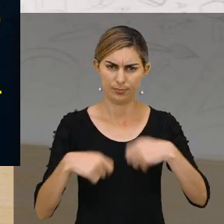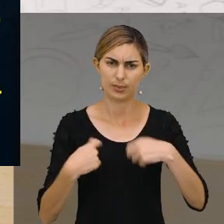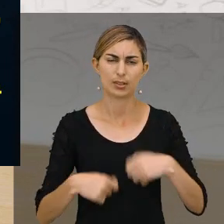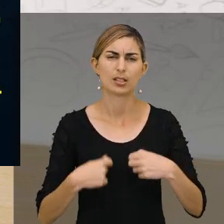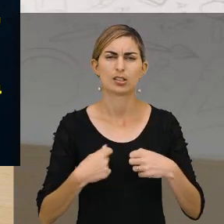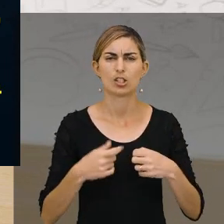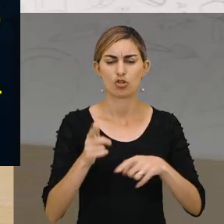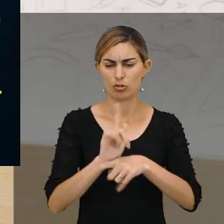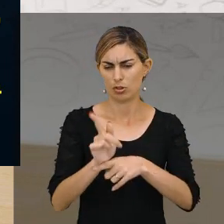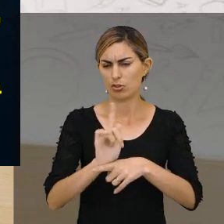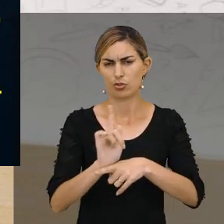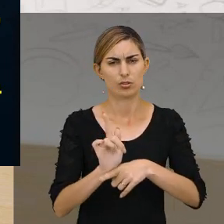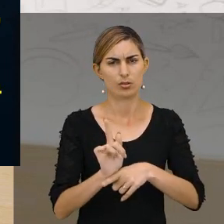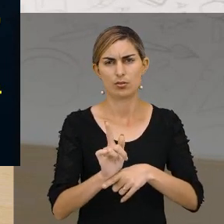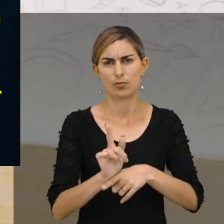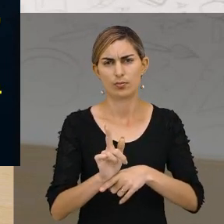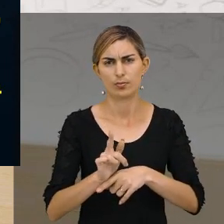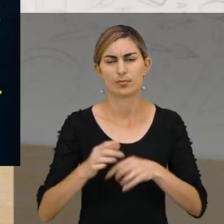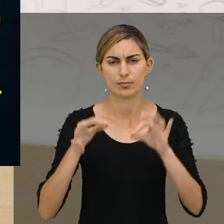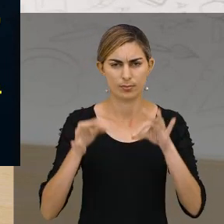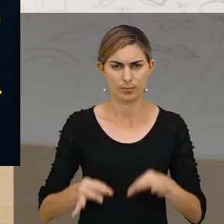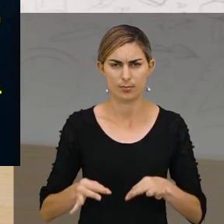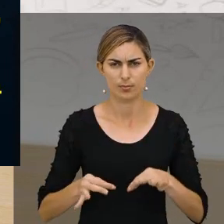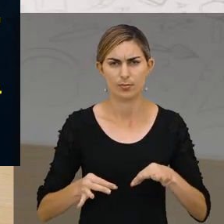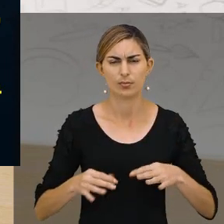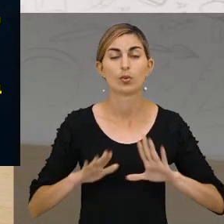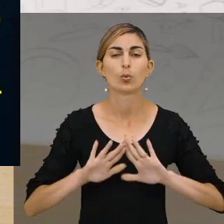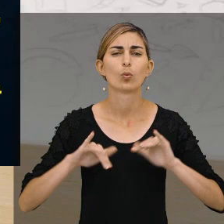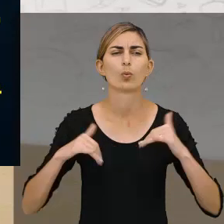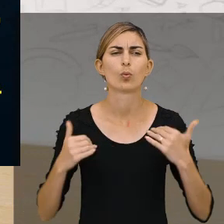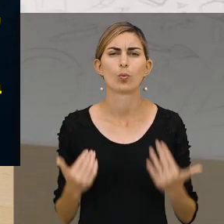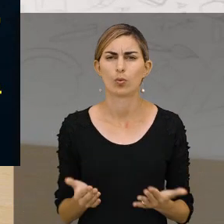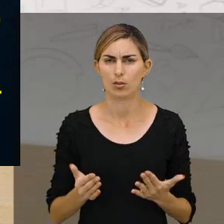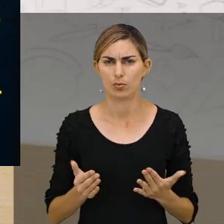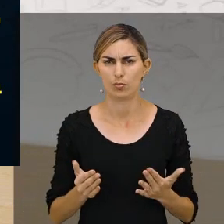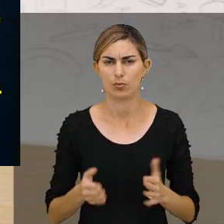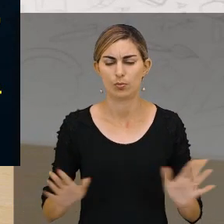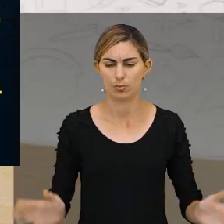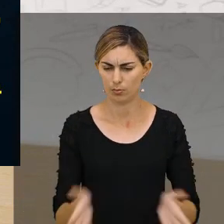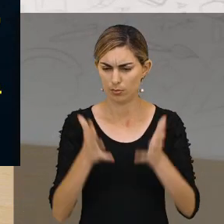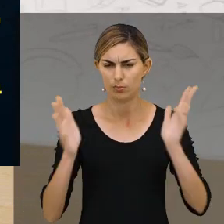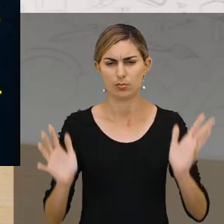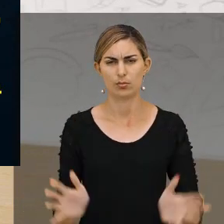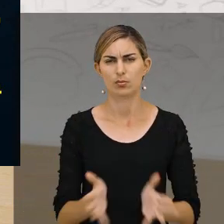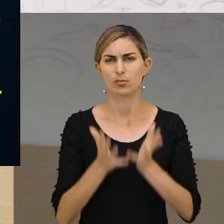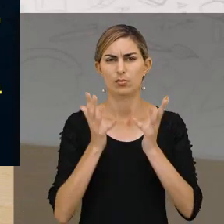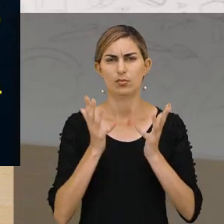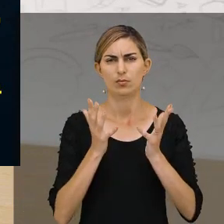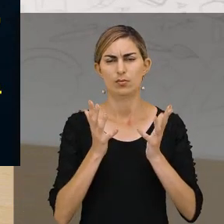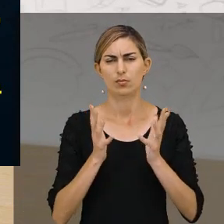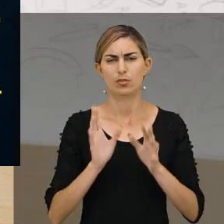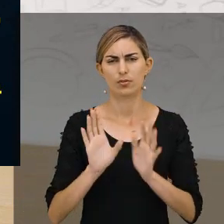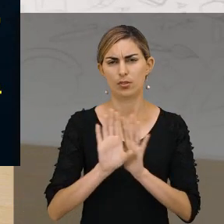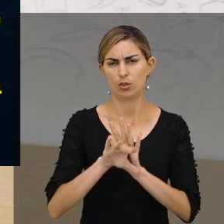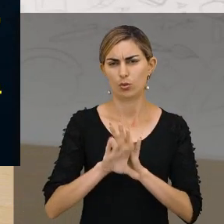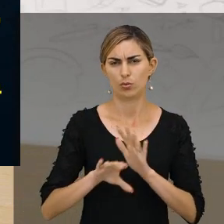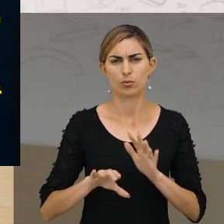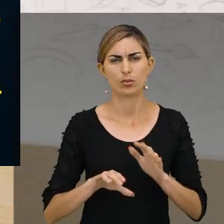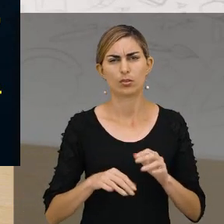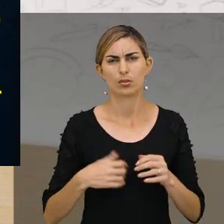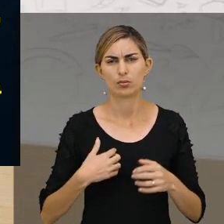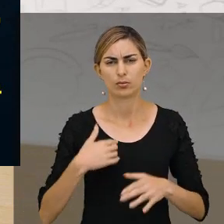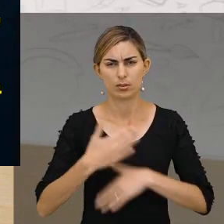estar definidos numa gestão, tá certo? Então, quais são? Promover, por meio do